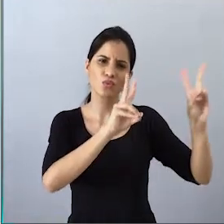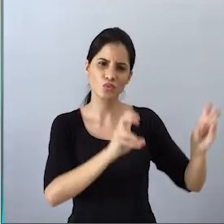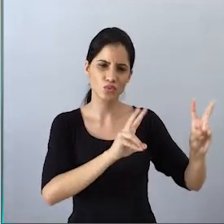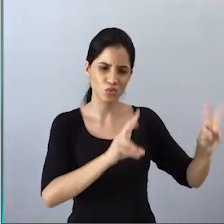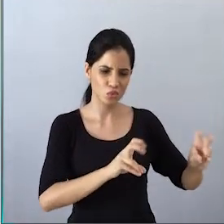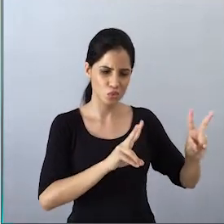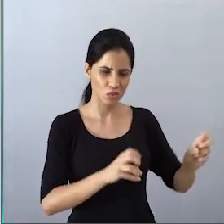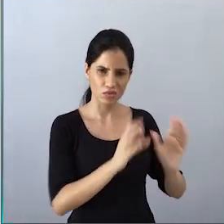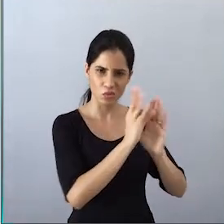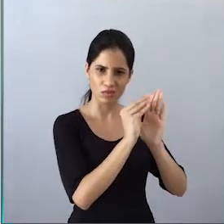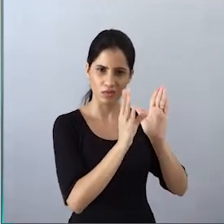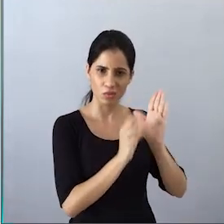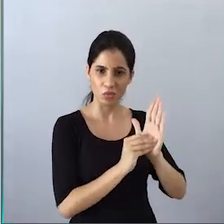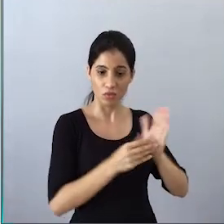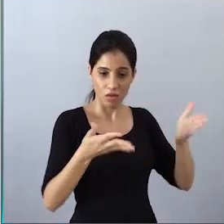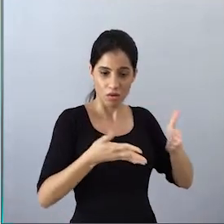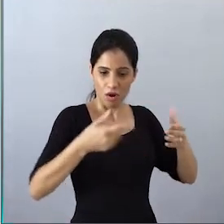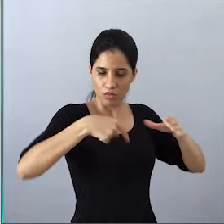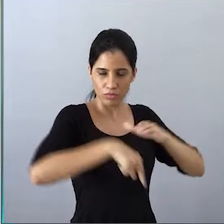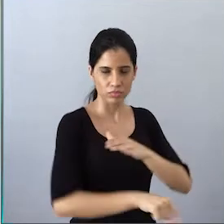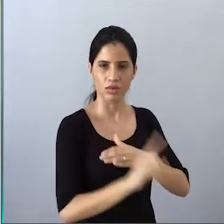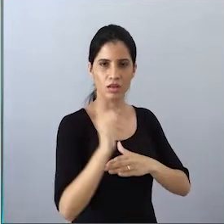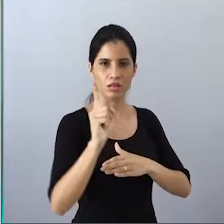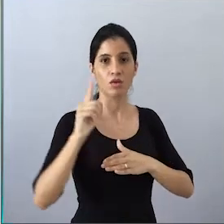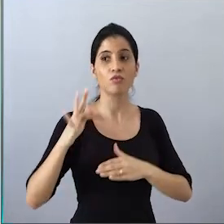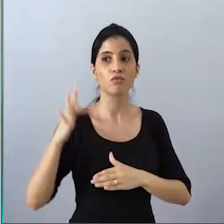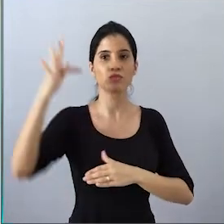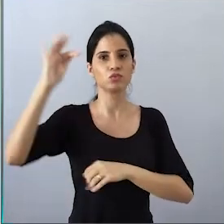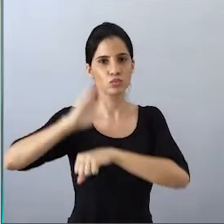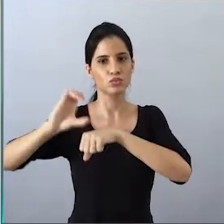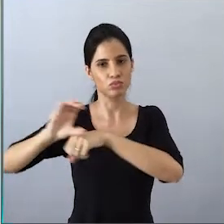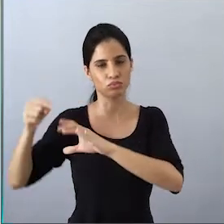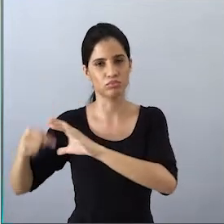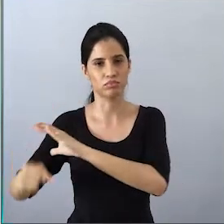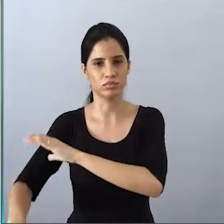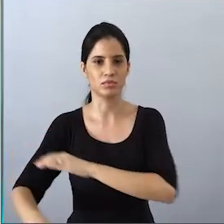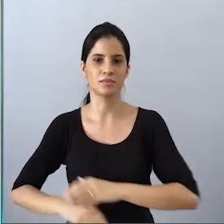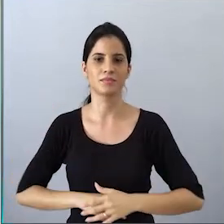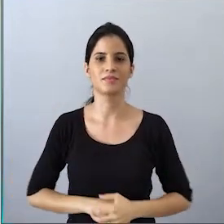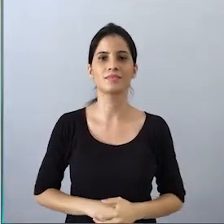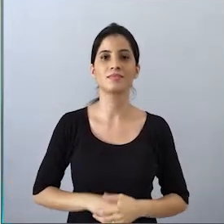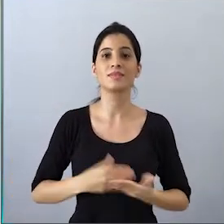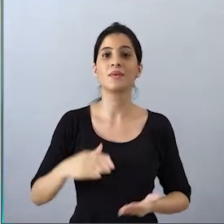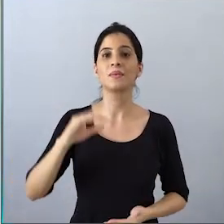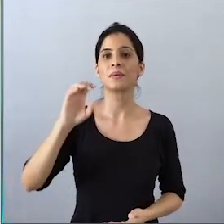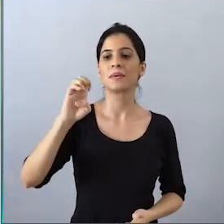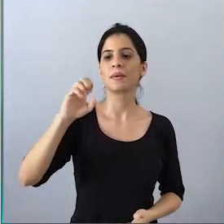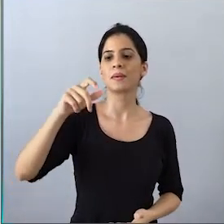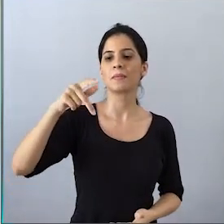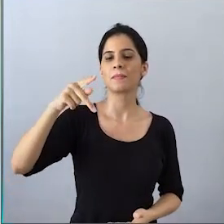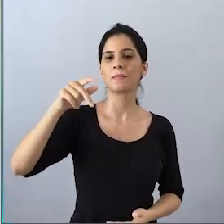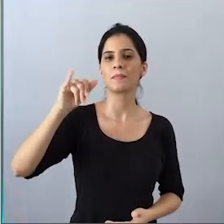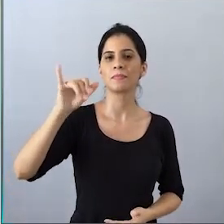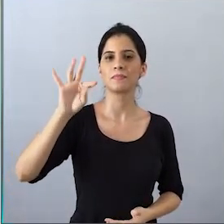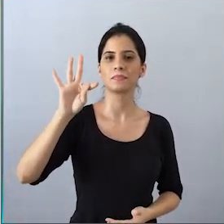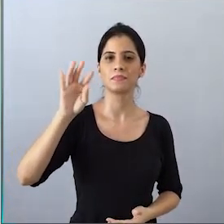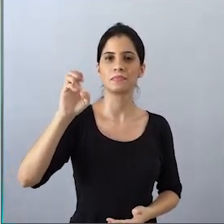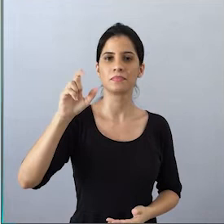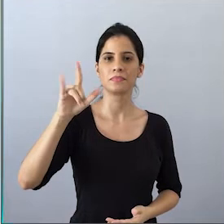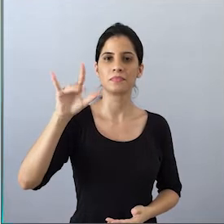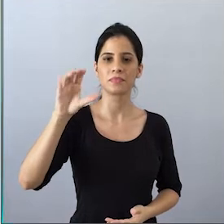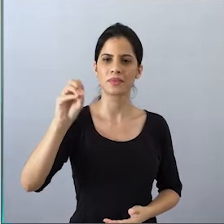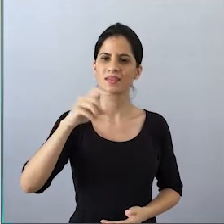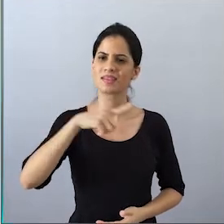serão apresentados mais adiante no curso. O epitélio é determinado por várias características que assim o definem. Deste